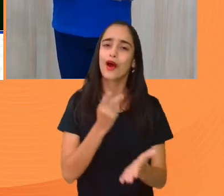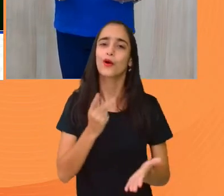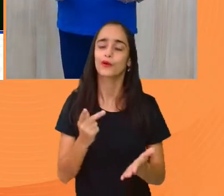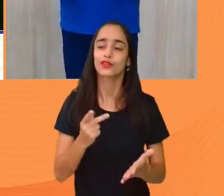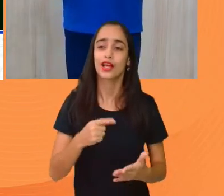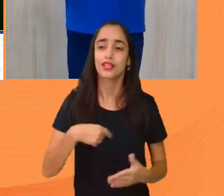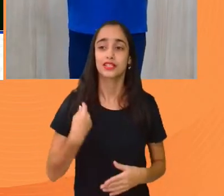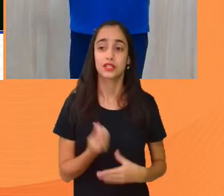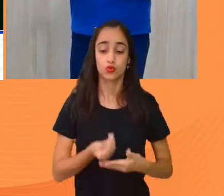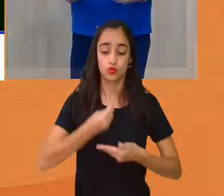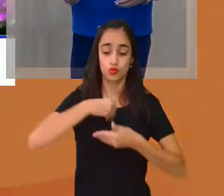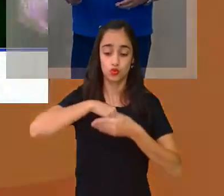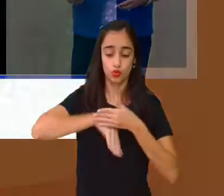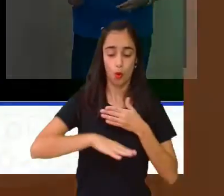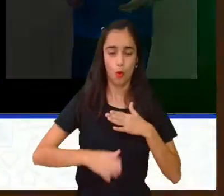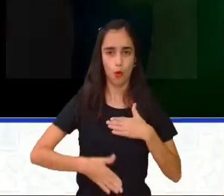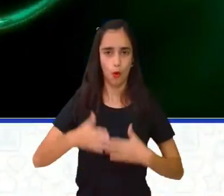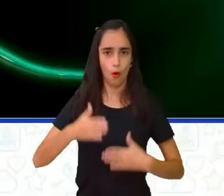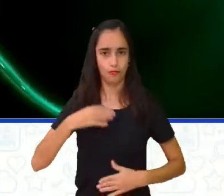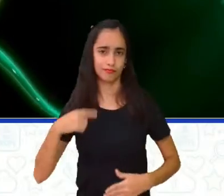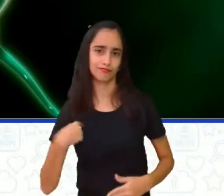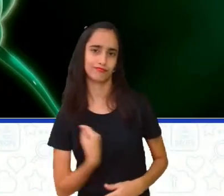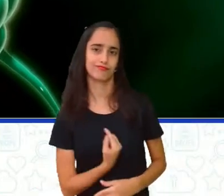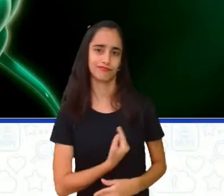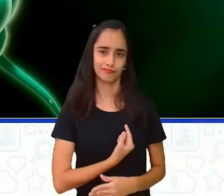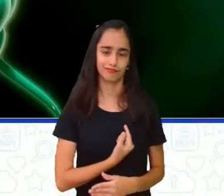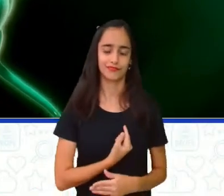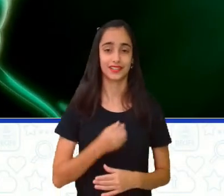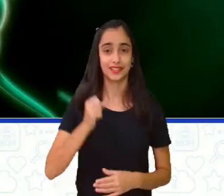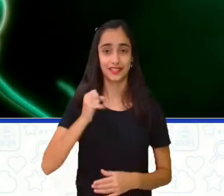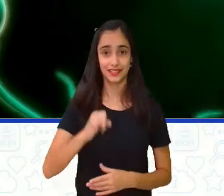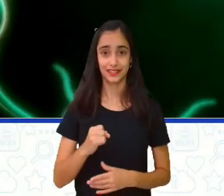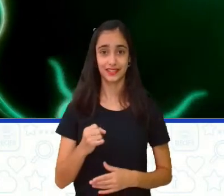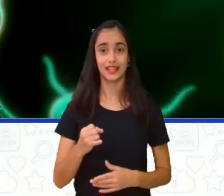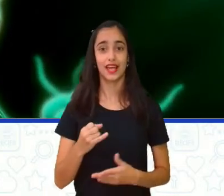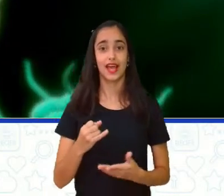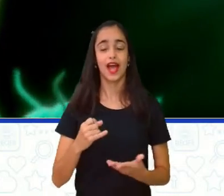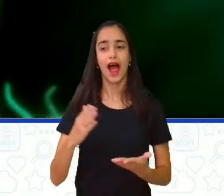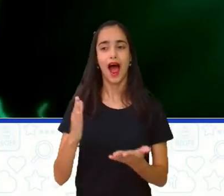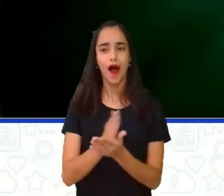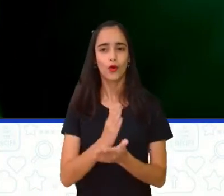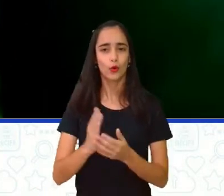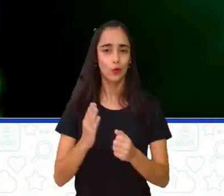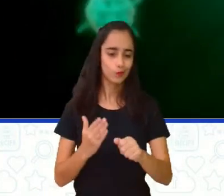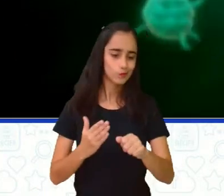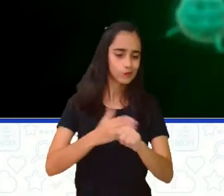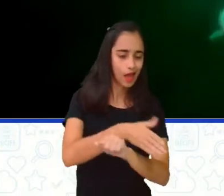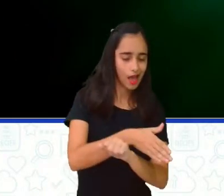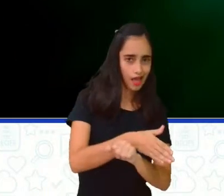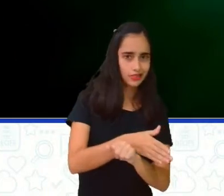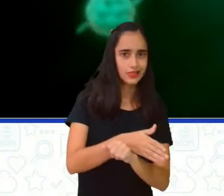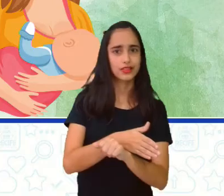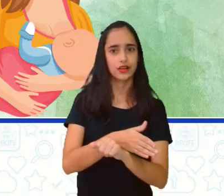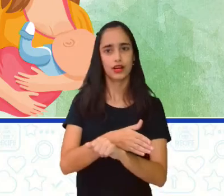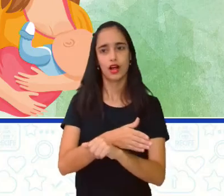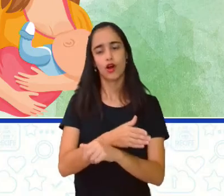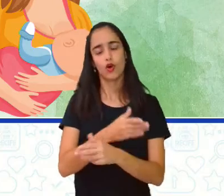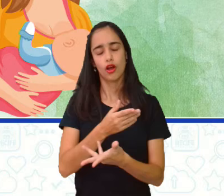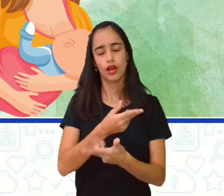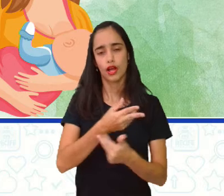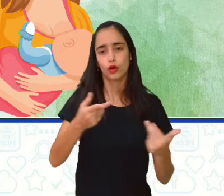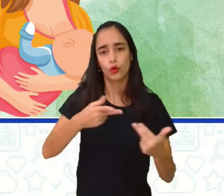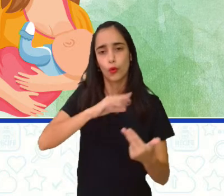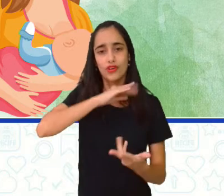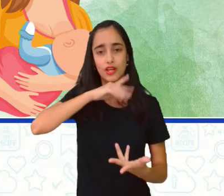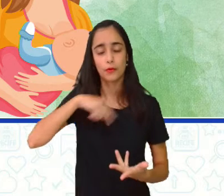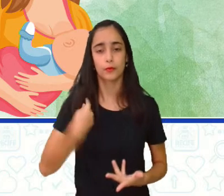somos invadidos por algum tipo de mal, ou seja, de alguma bactéria, de algum vírus. Continuando, a